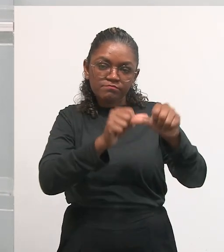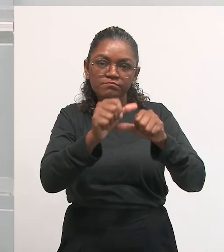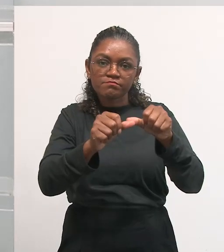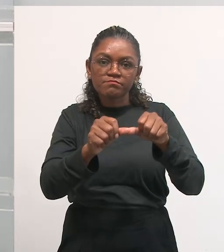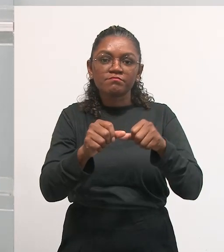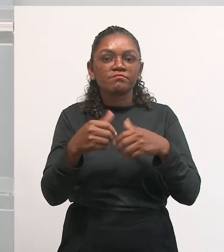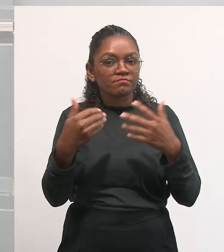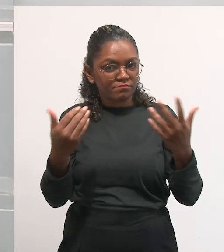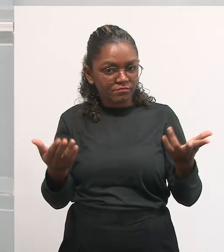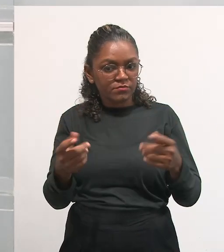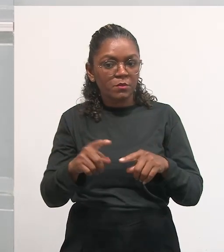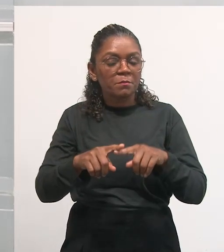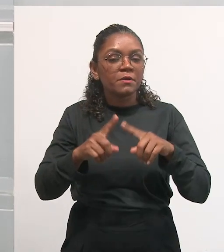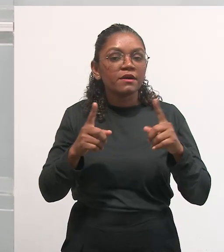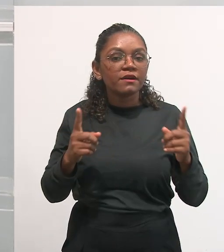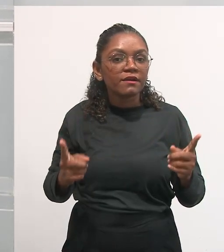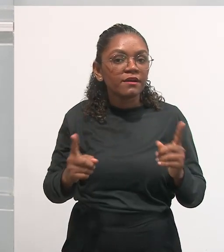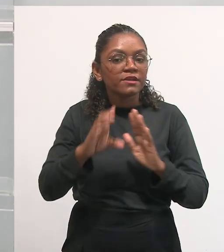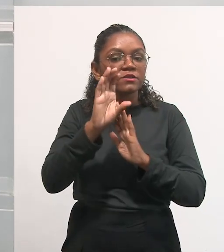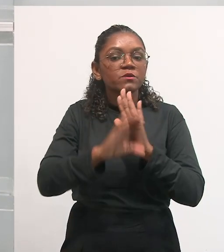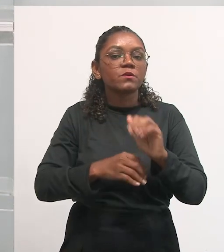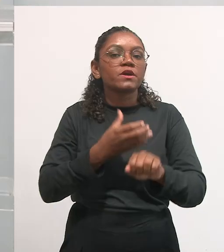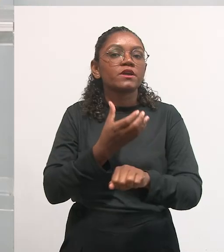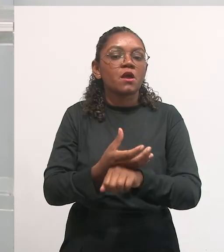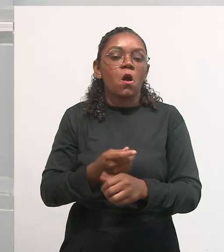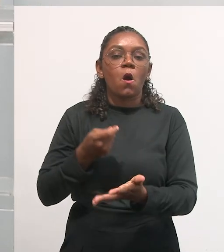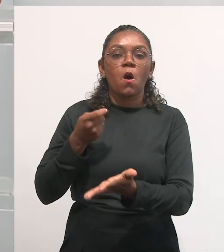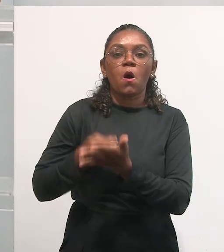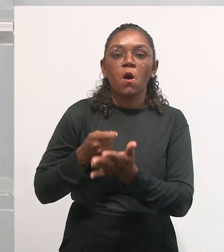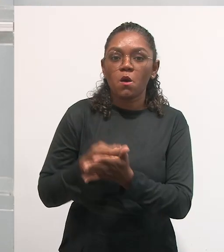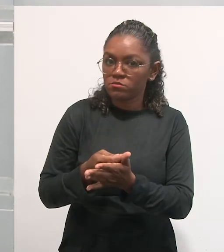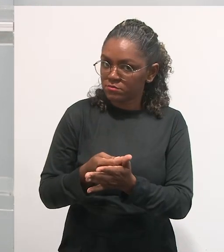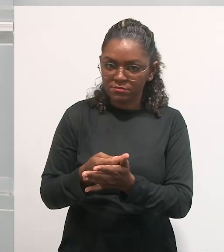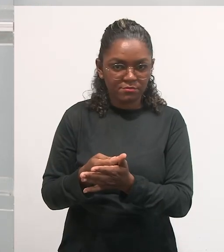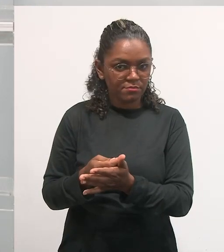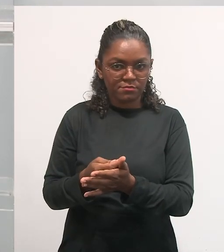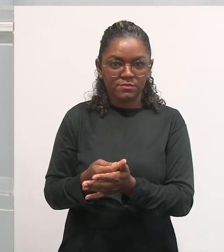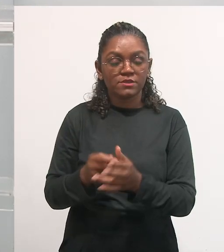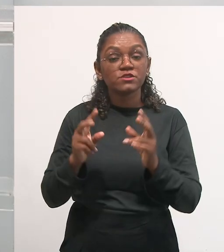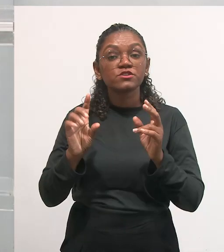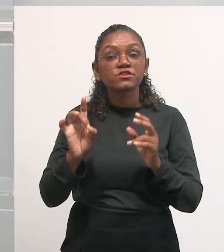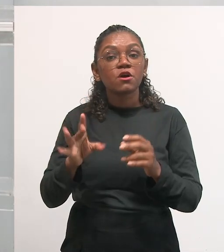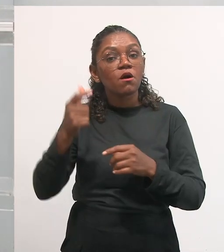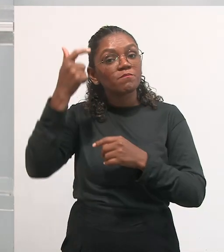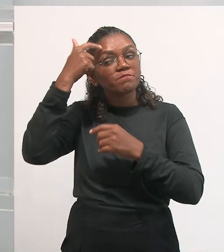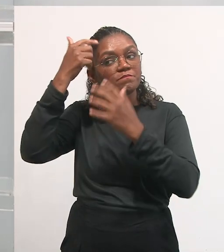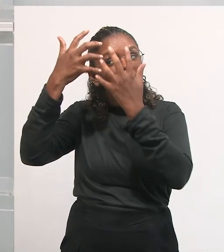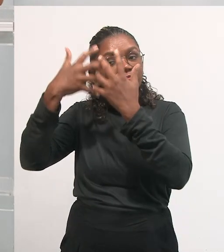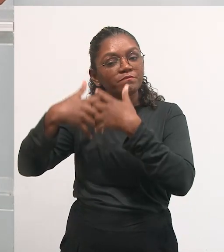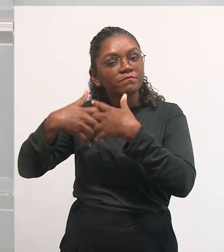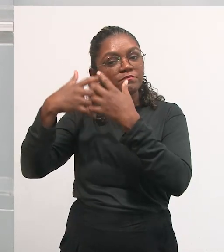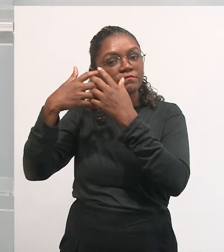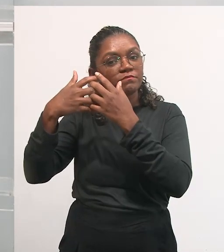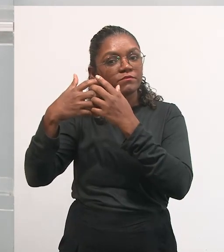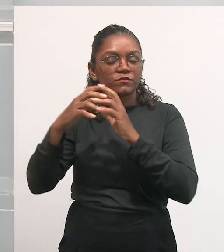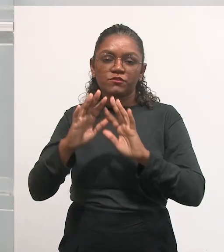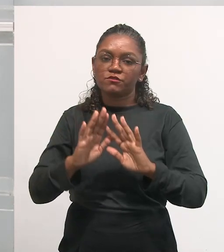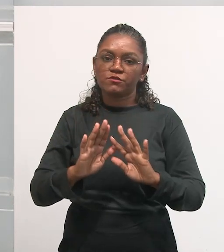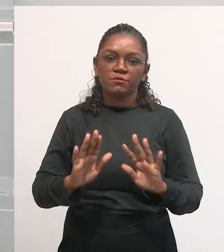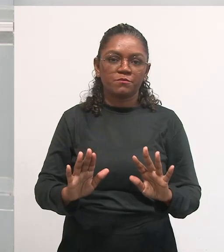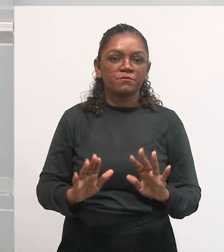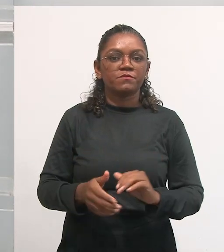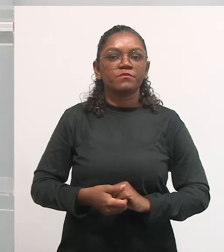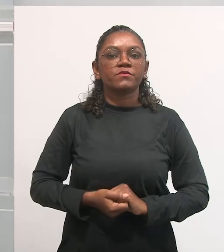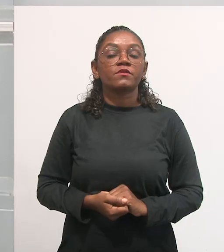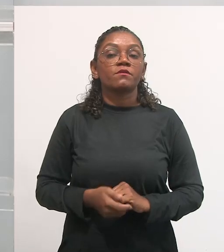Perspectiva crítica ele não fala que o currículo deve ser para lá mas ele reflete sobre isso à medida que você det tem um